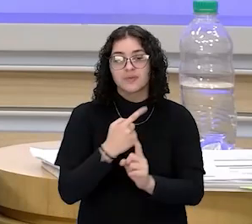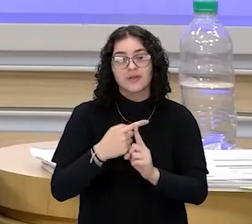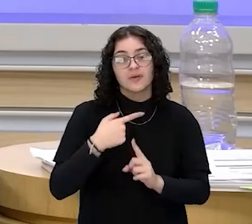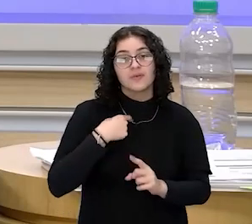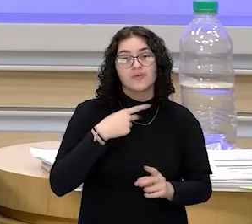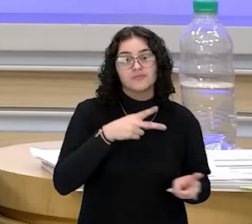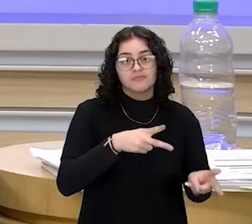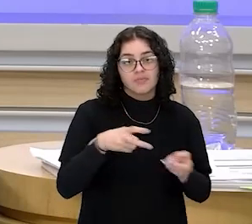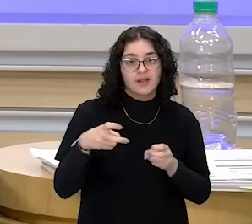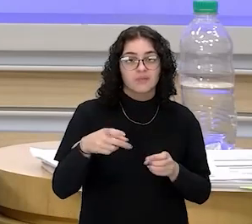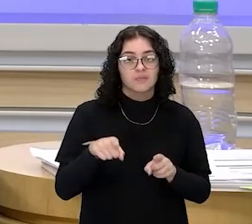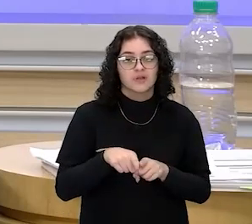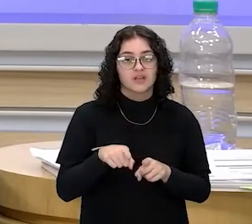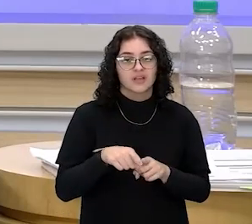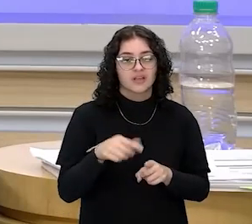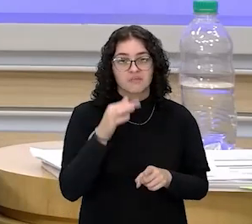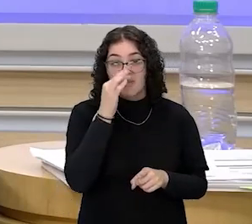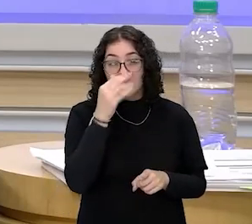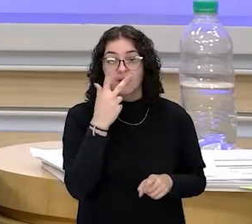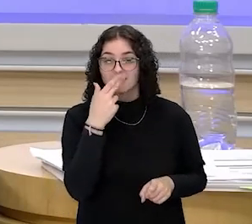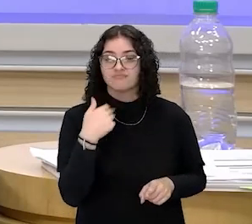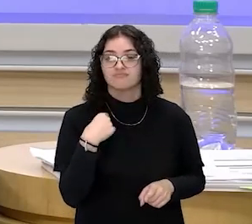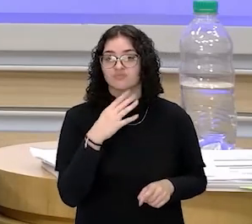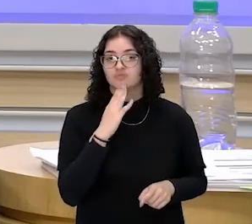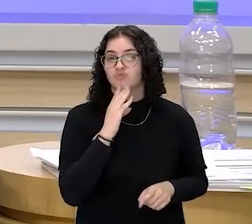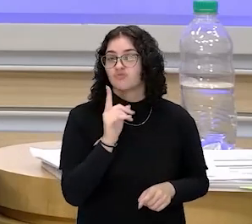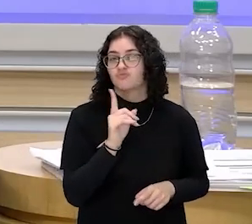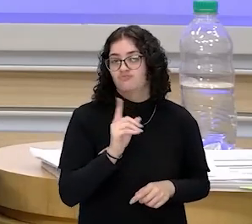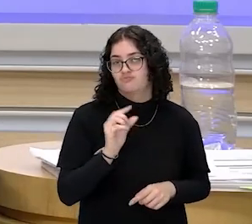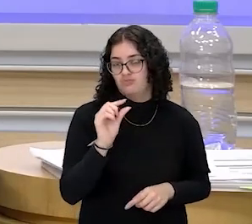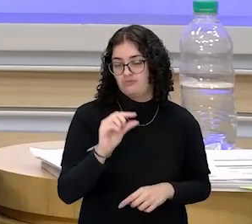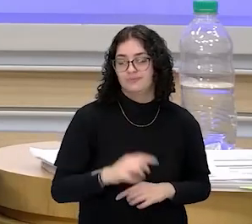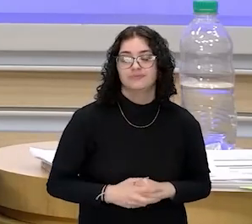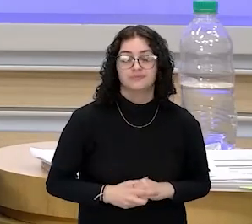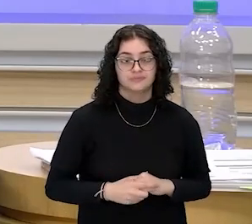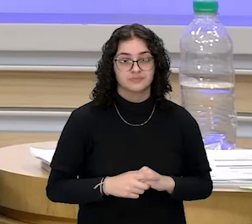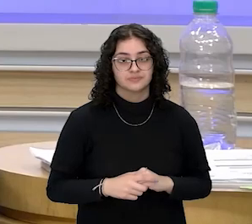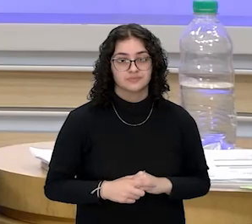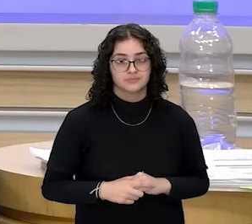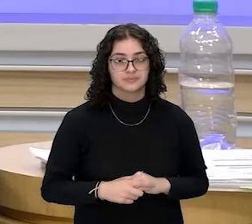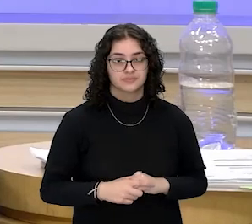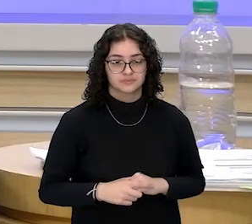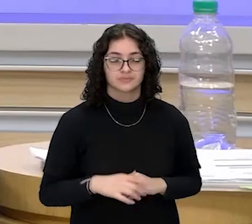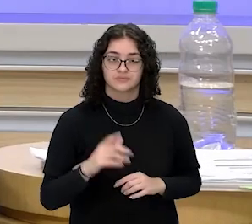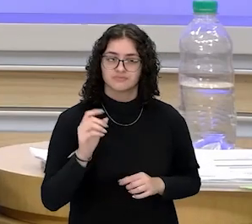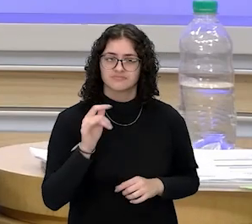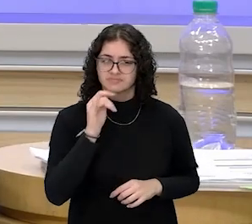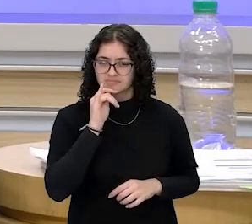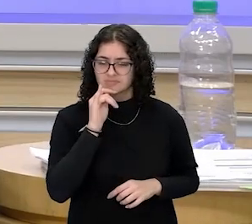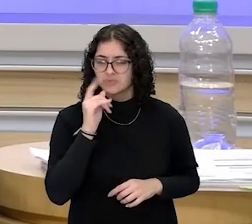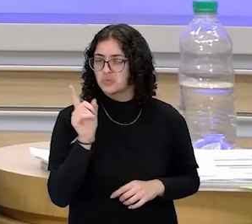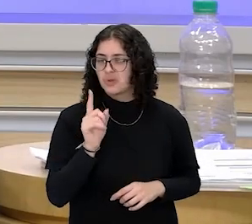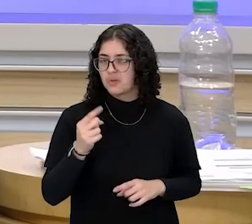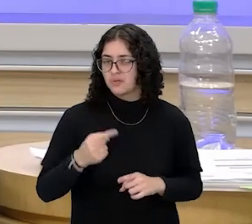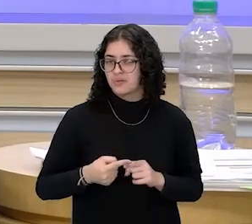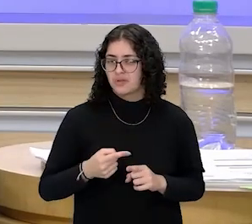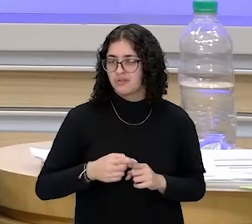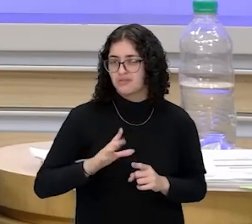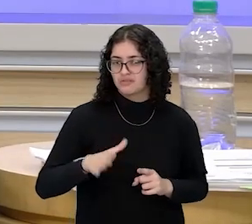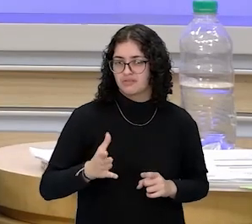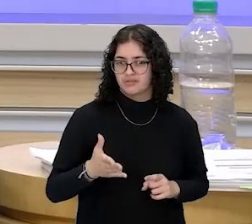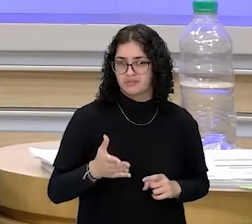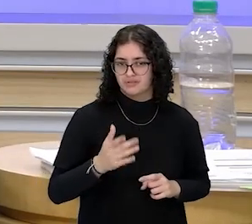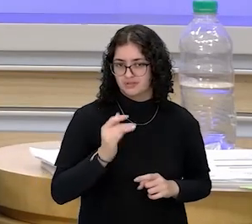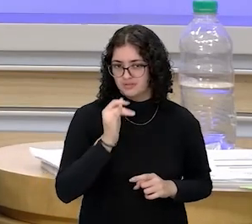também das plantas que eu acho que falta um pouco. Mas nada que a gente não possa construir conhecimento, né? Não é porque já passou,